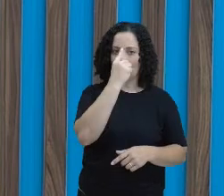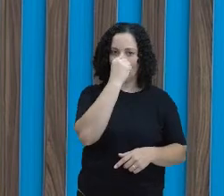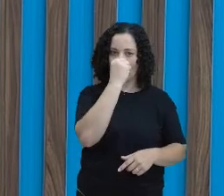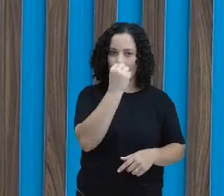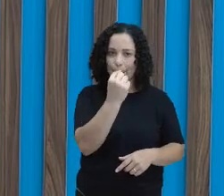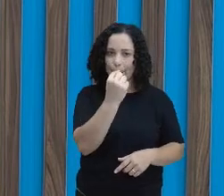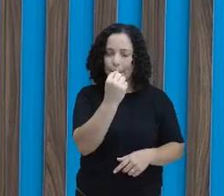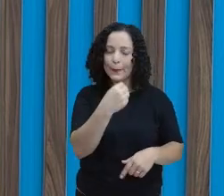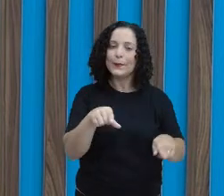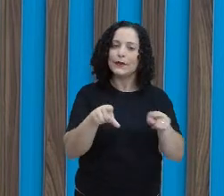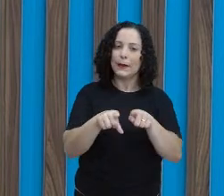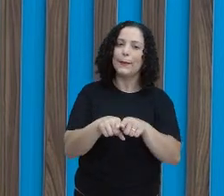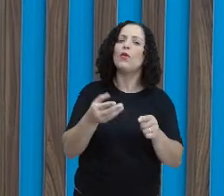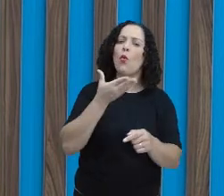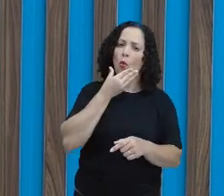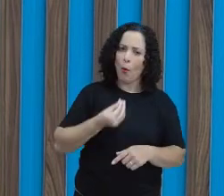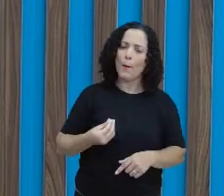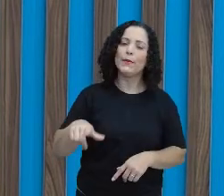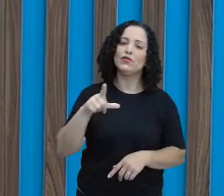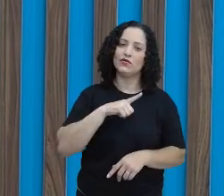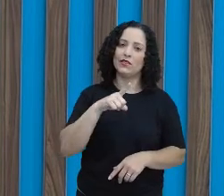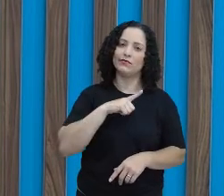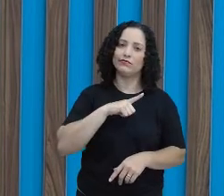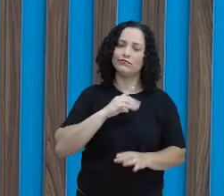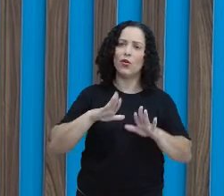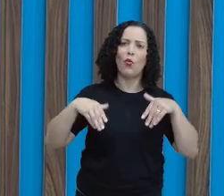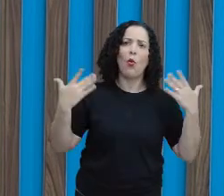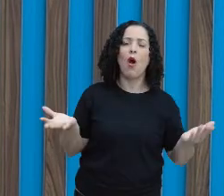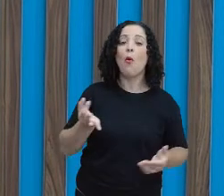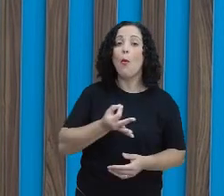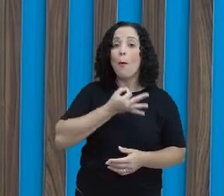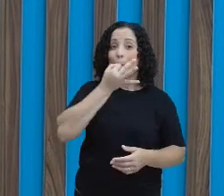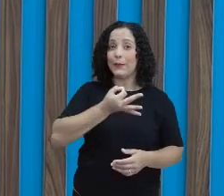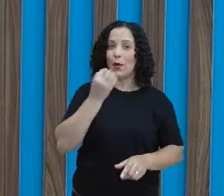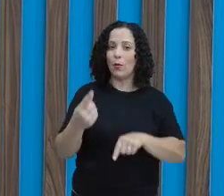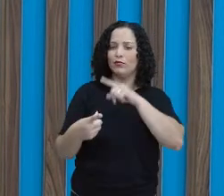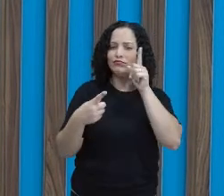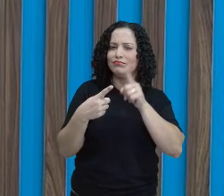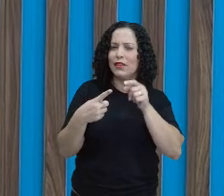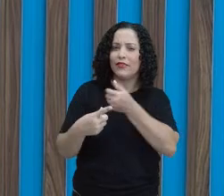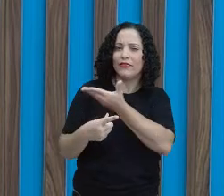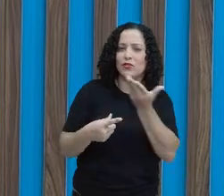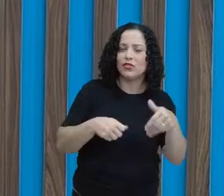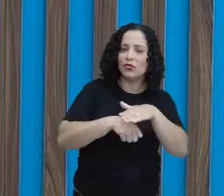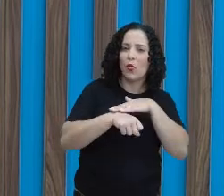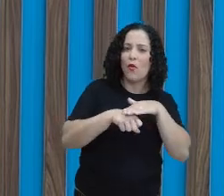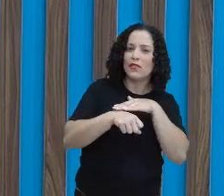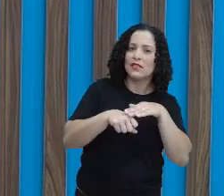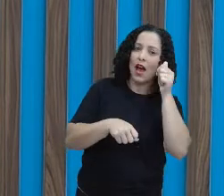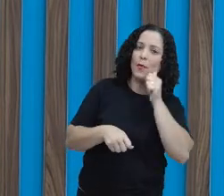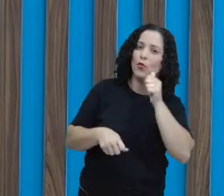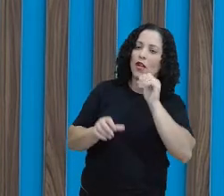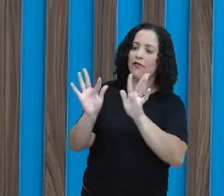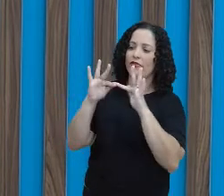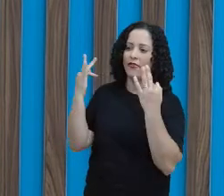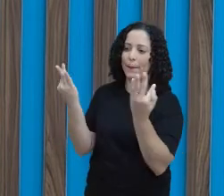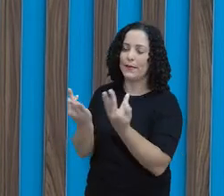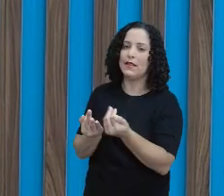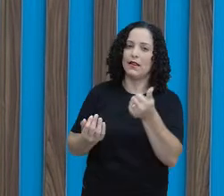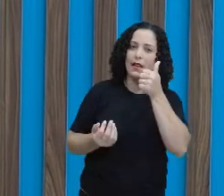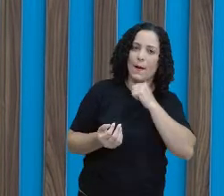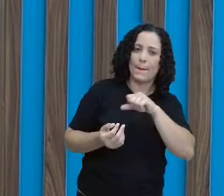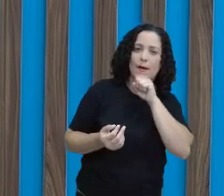homens. E, professora, qual é a dica que a senhora vai nos dar? A primeira dica é vocês conversarem com as mulheres da família,